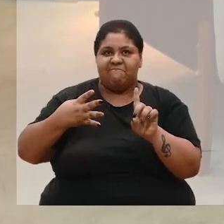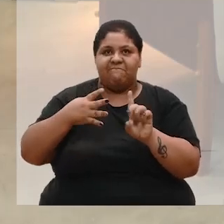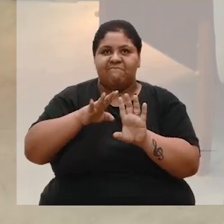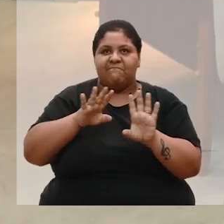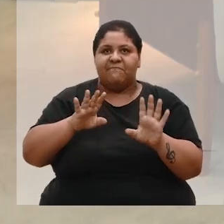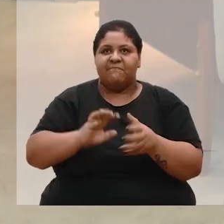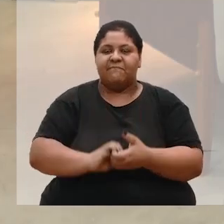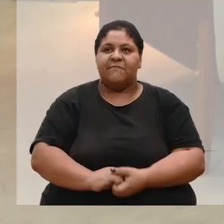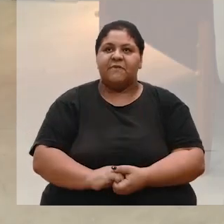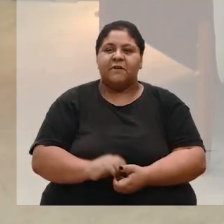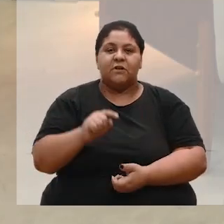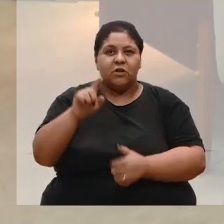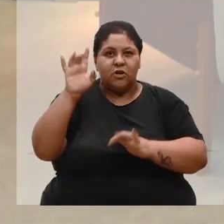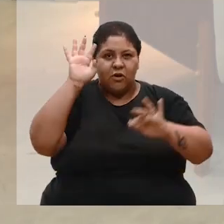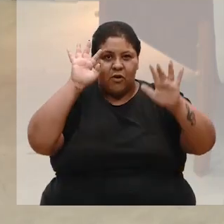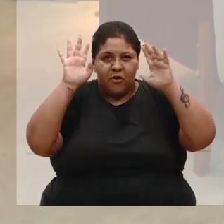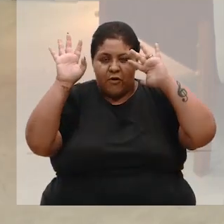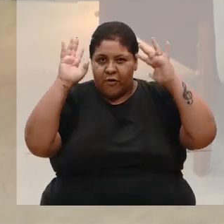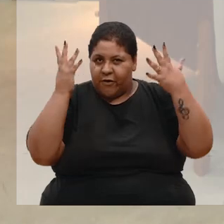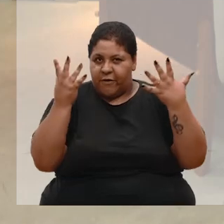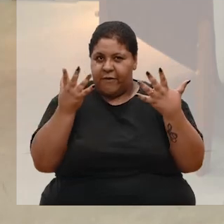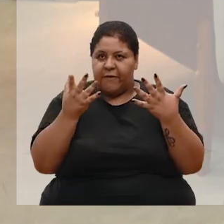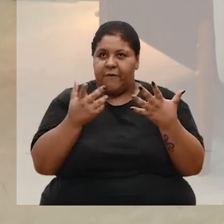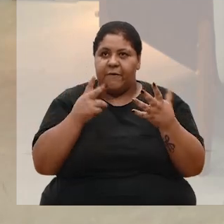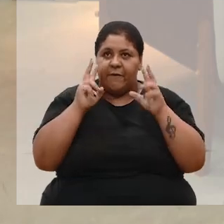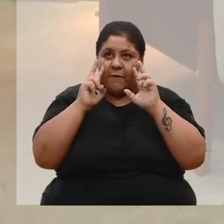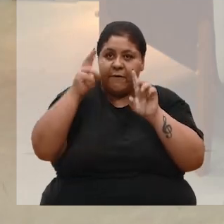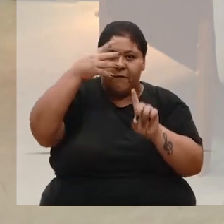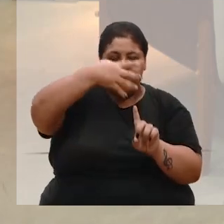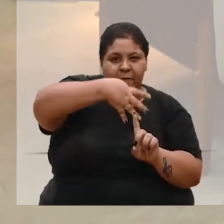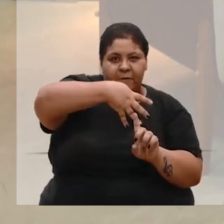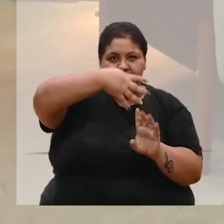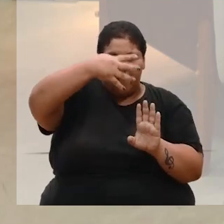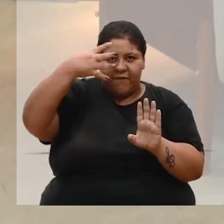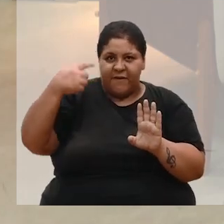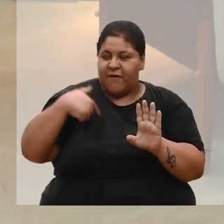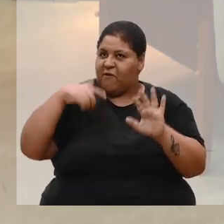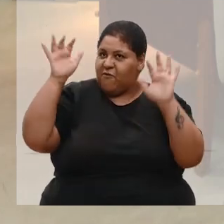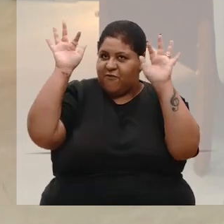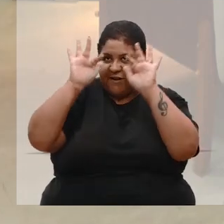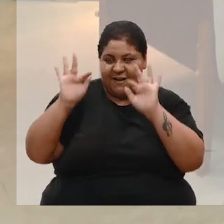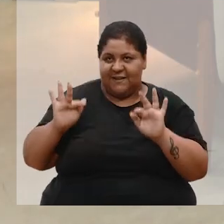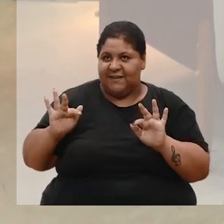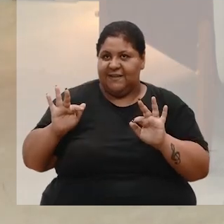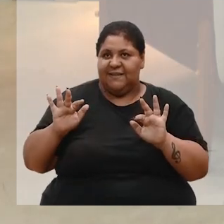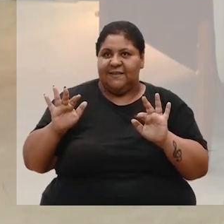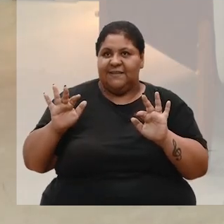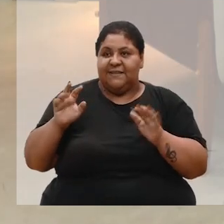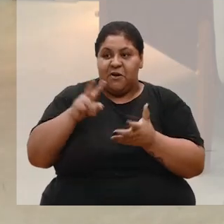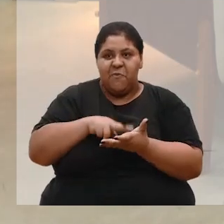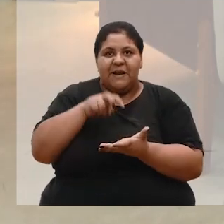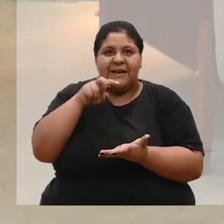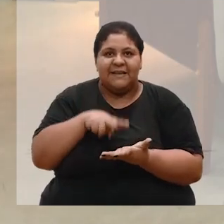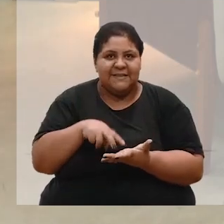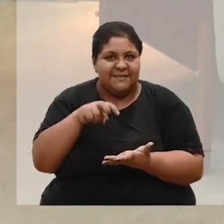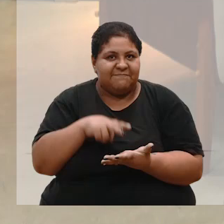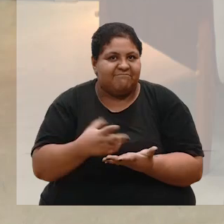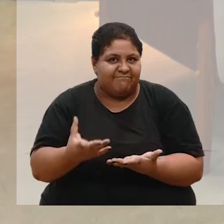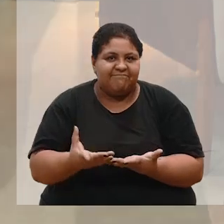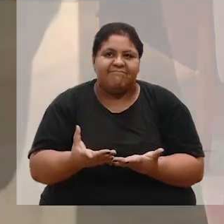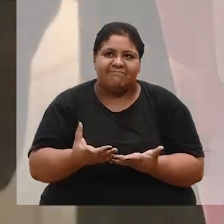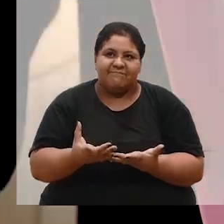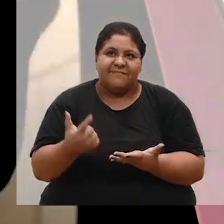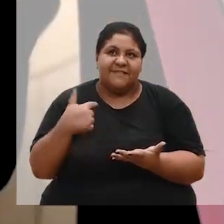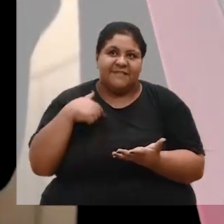Tu imagina, Fábio, quando a gente vê um arco-íris, eu fico muito feliz. Né, dá uma alegria muito grande, né, a gente fica